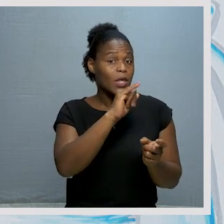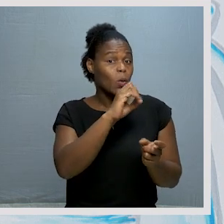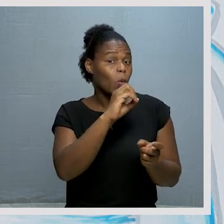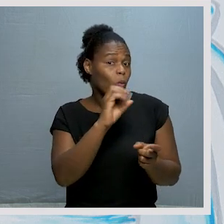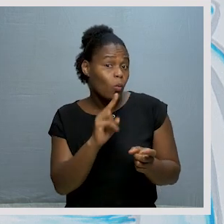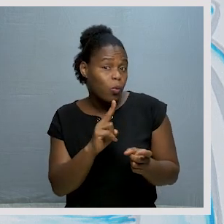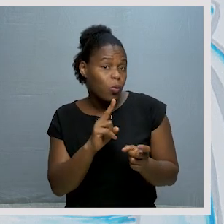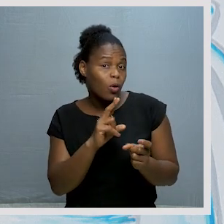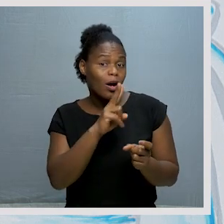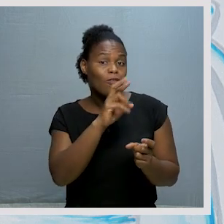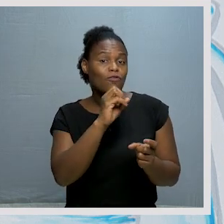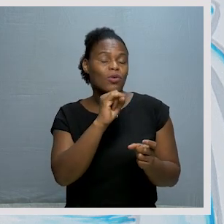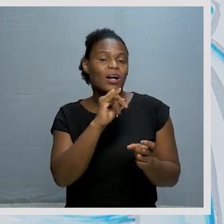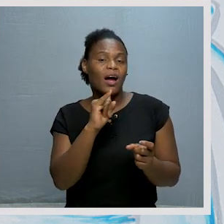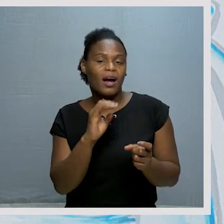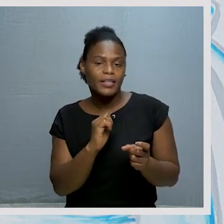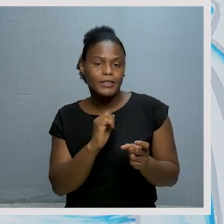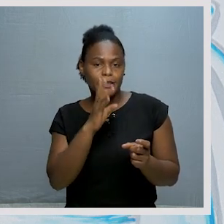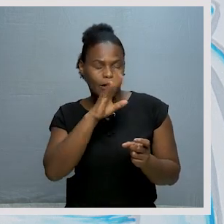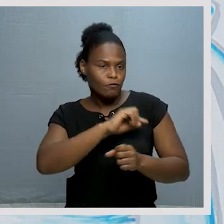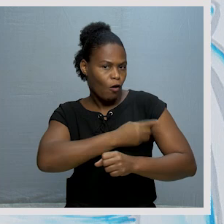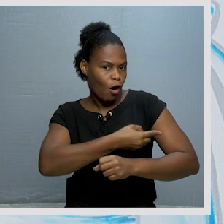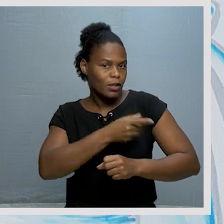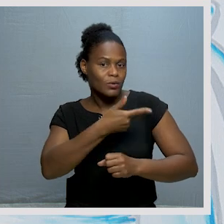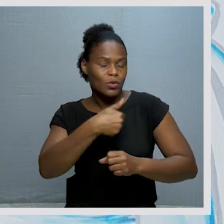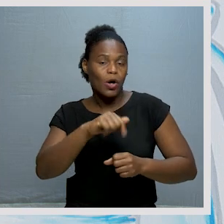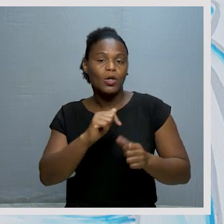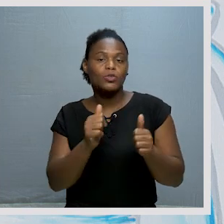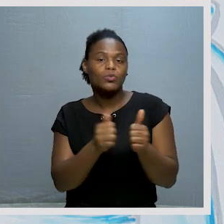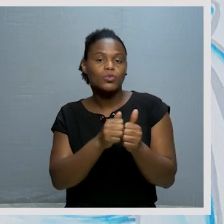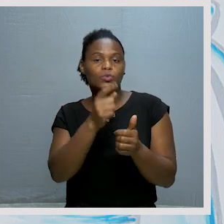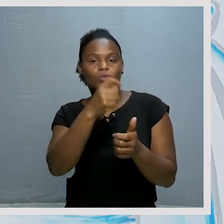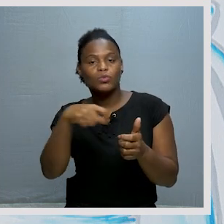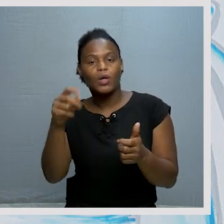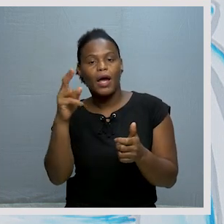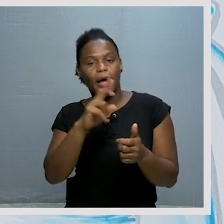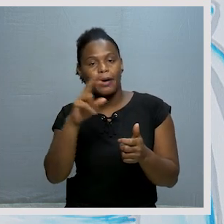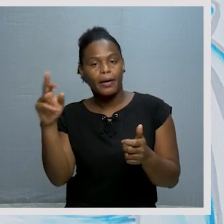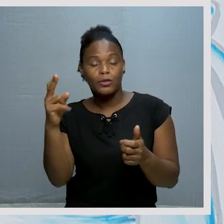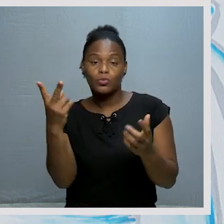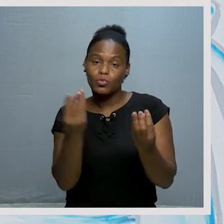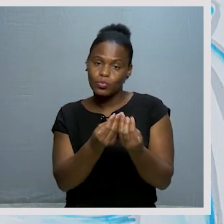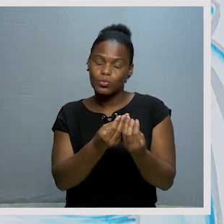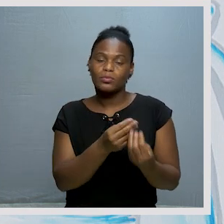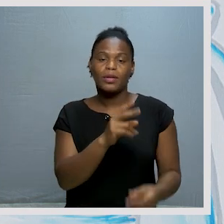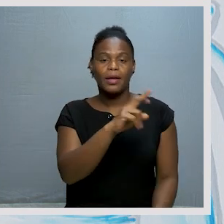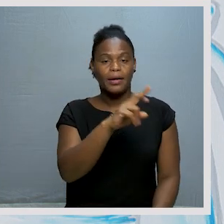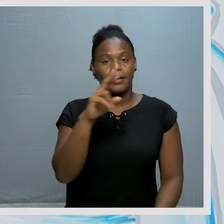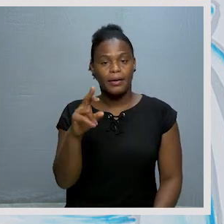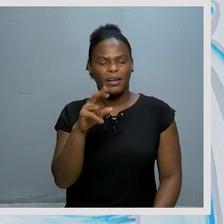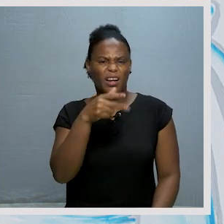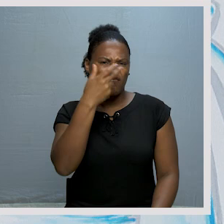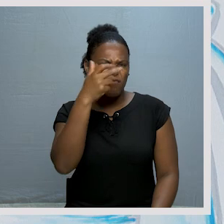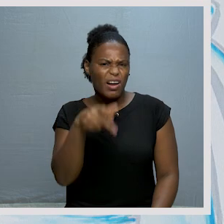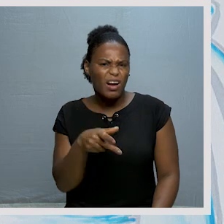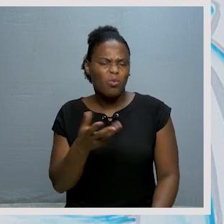E para se ter um som forte, nós fazemos o quê? Escrevemos 2 R's. E aqui, como o som